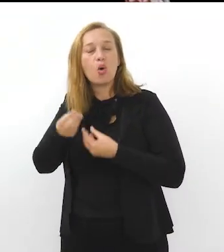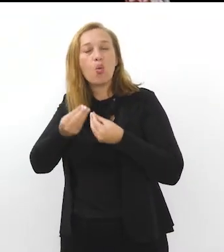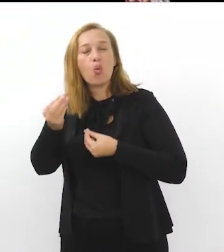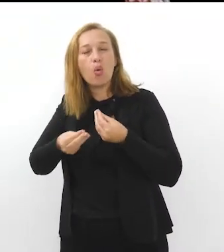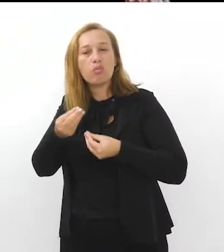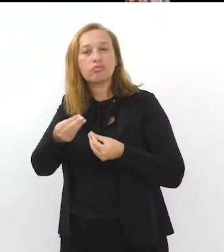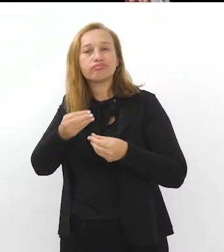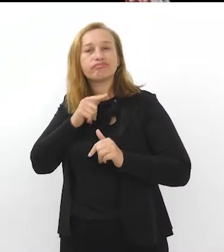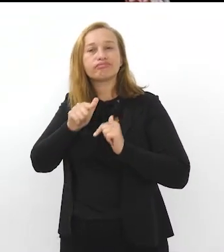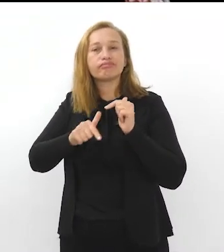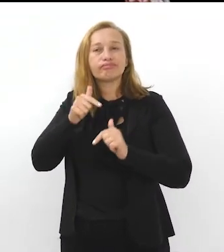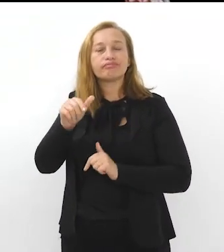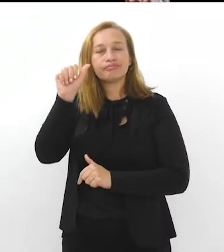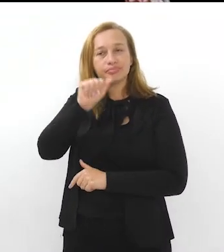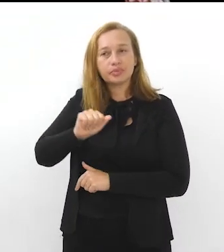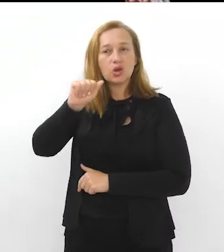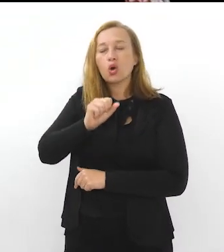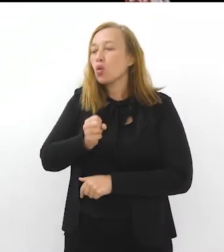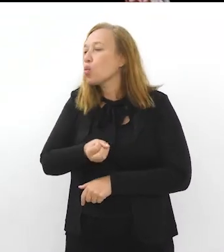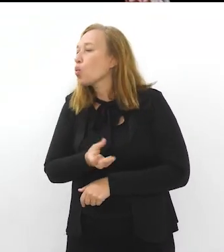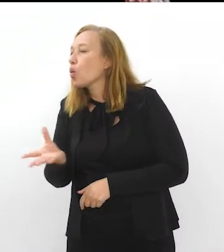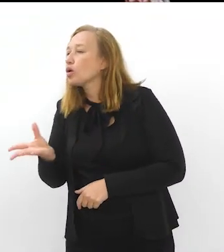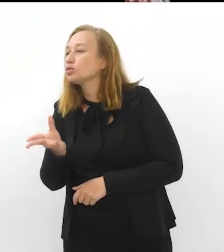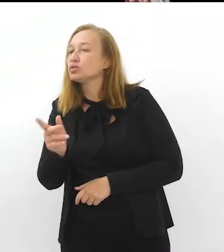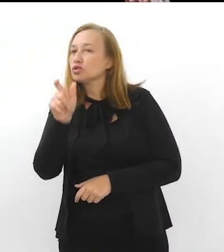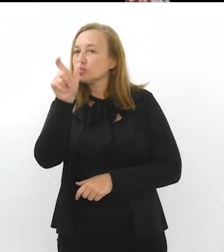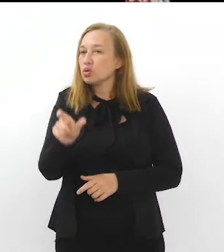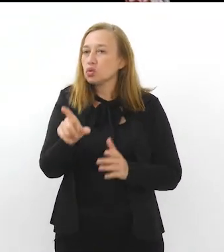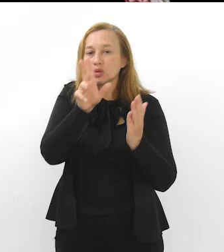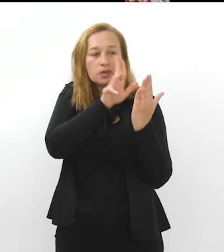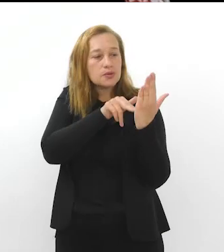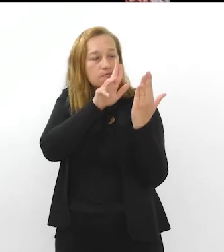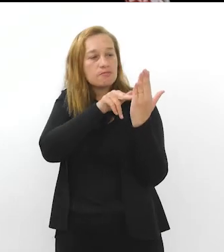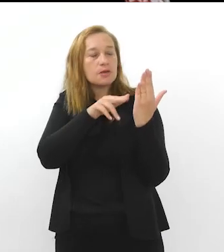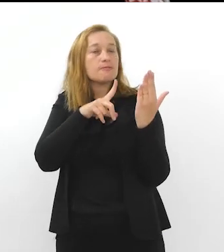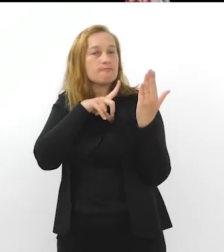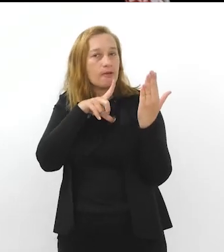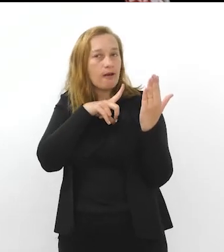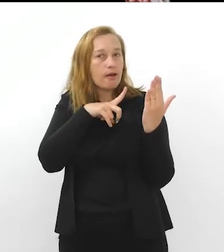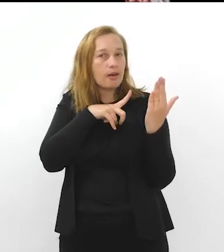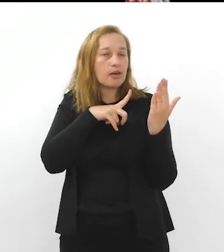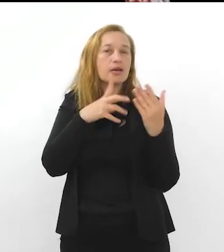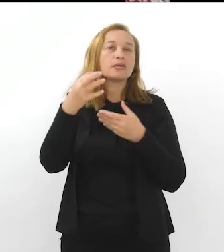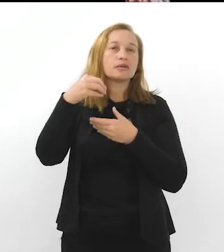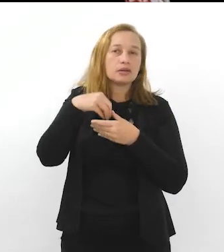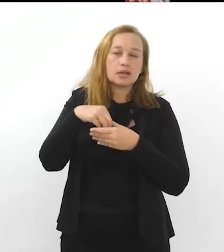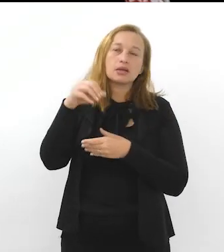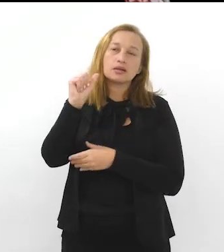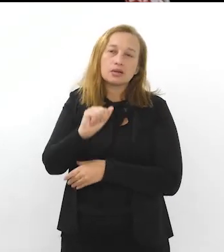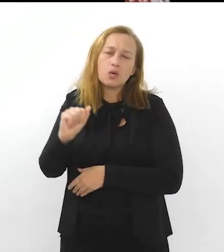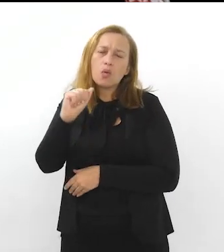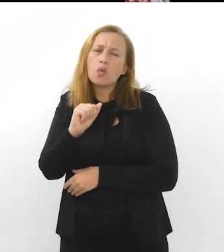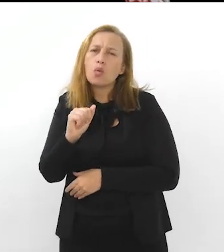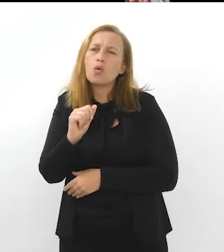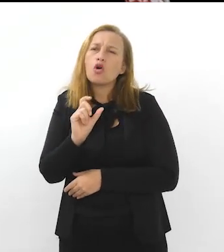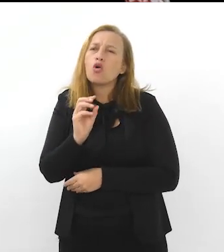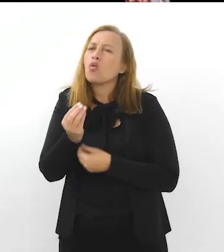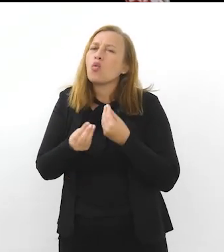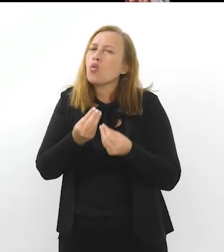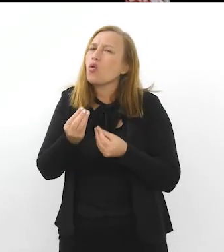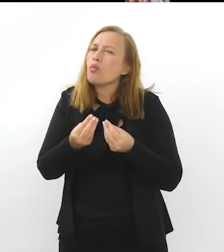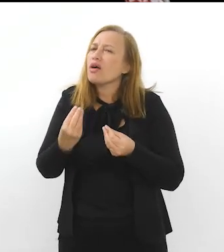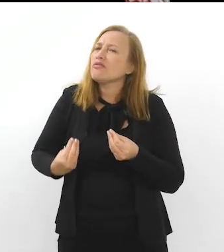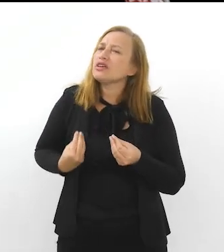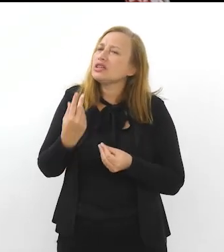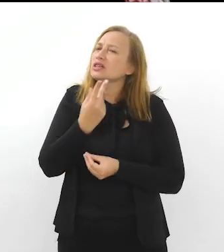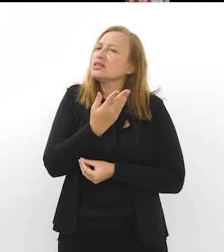é o trabalho dessa associação, quantos pintores ela tem, né, nessa associação, enfim, como é que é